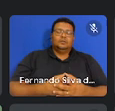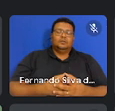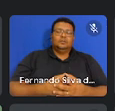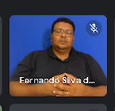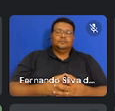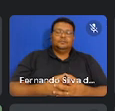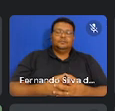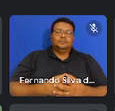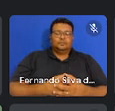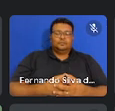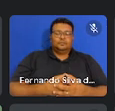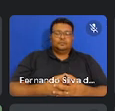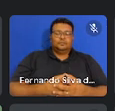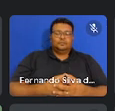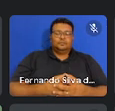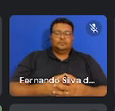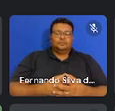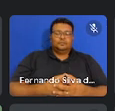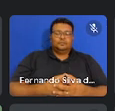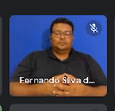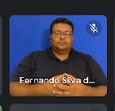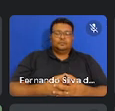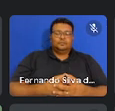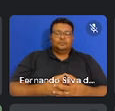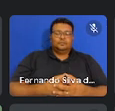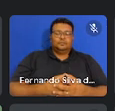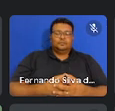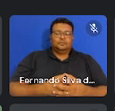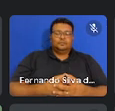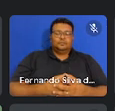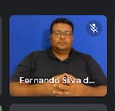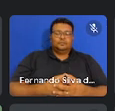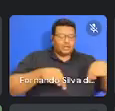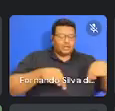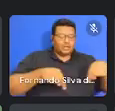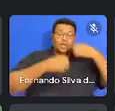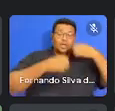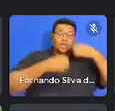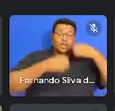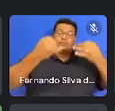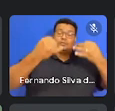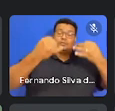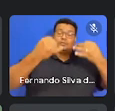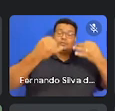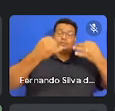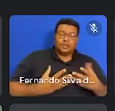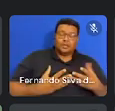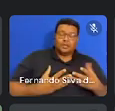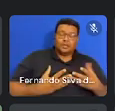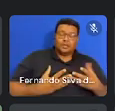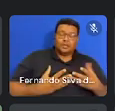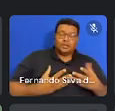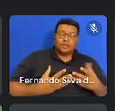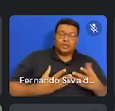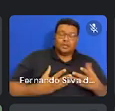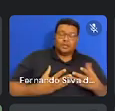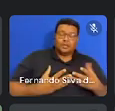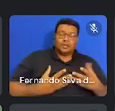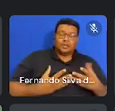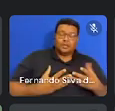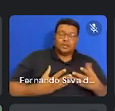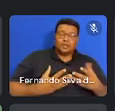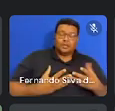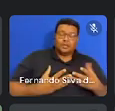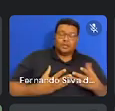tranquilo. E aí, a área do quadrado menor foi aquilo que eu expliquei. É só pegar o lado menor e elevar ao